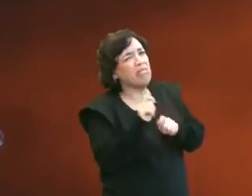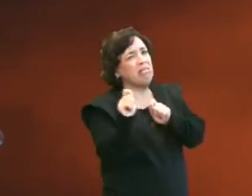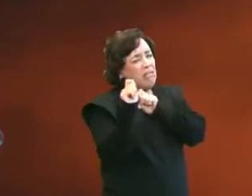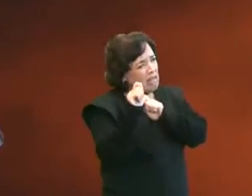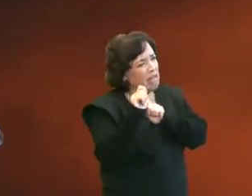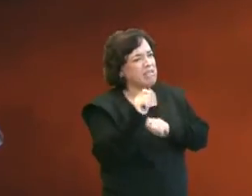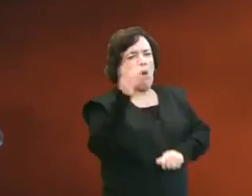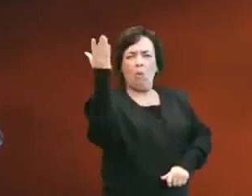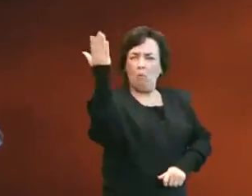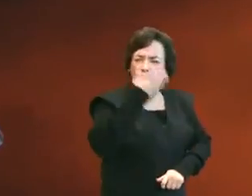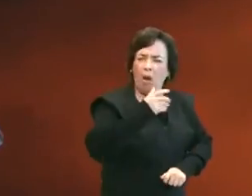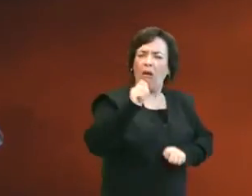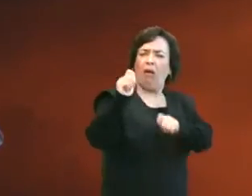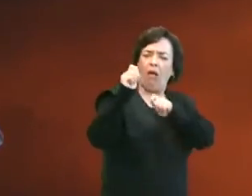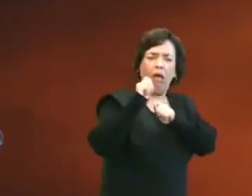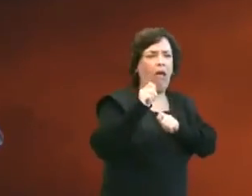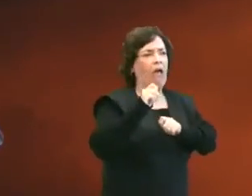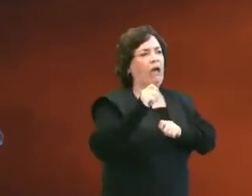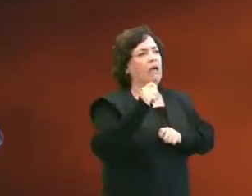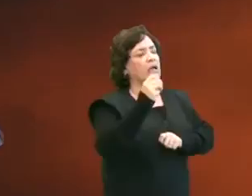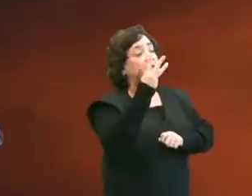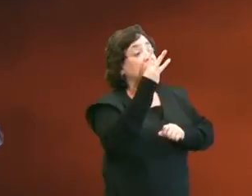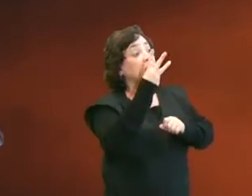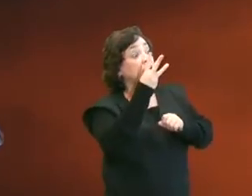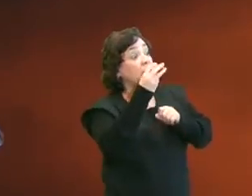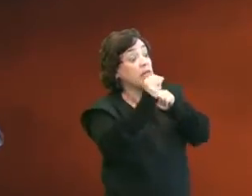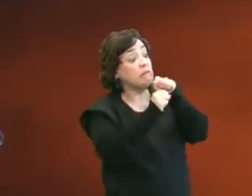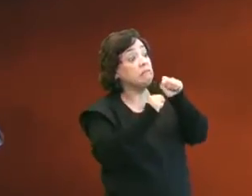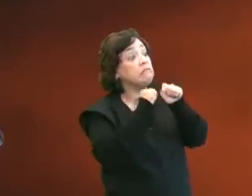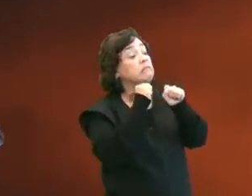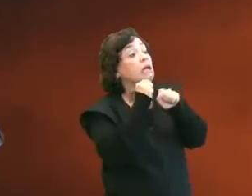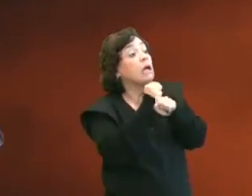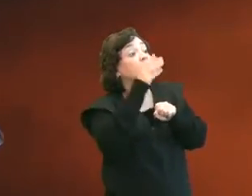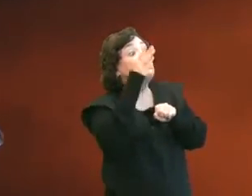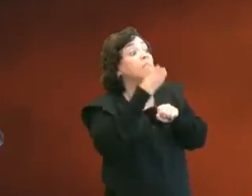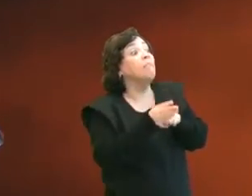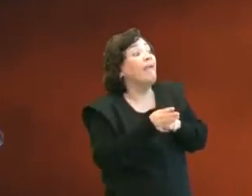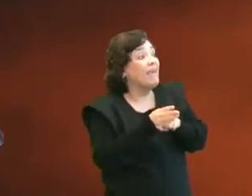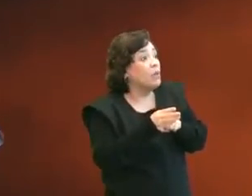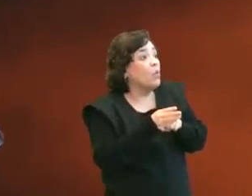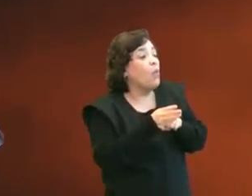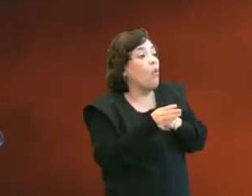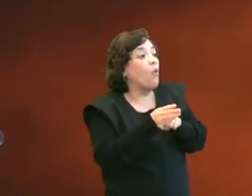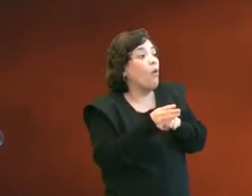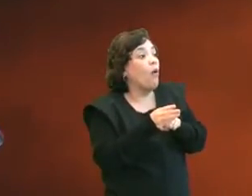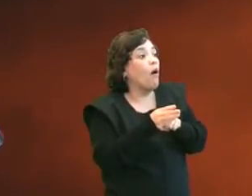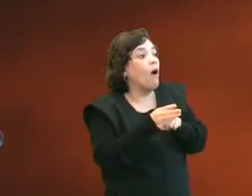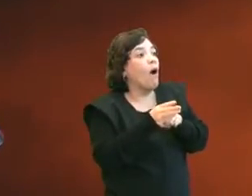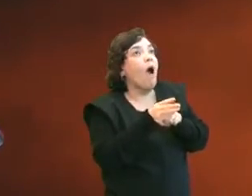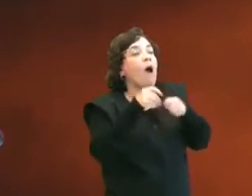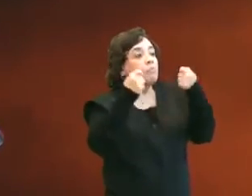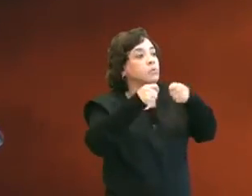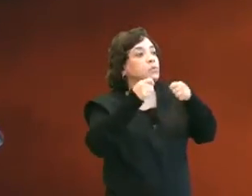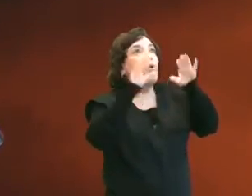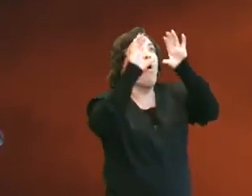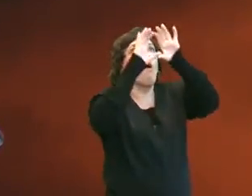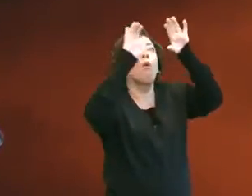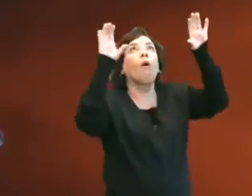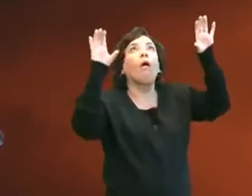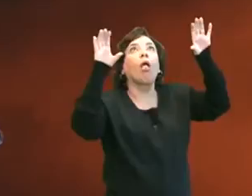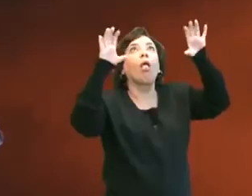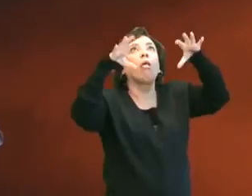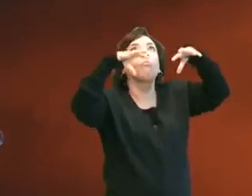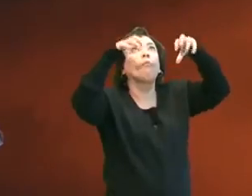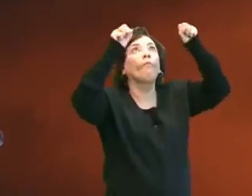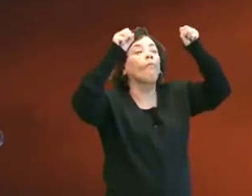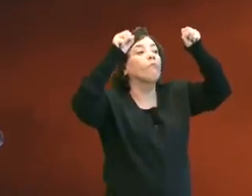3 anos e meio. Primeiro Deus manda ele chamar o rei. Rei, vem cá, vai parar de chover. Não vai cair chuva nem